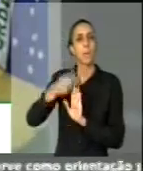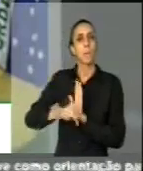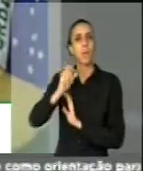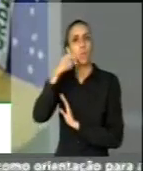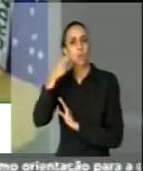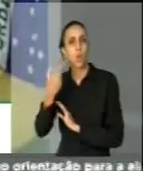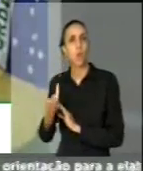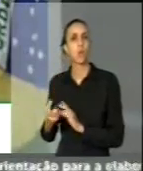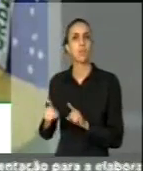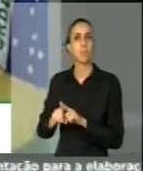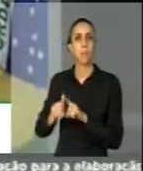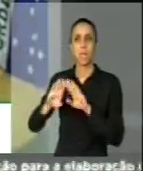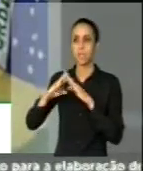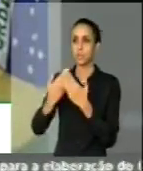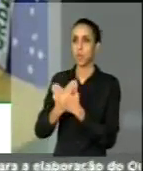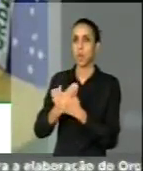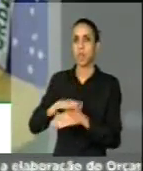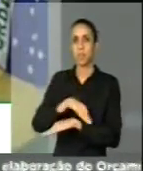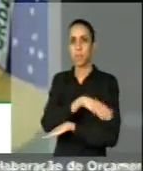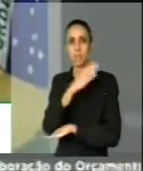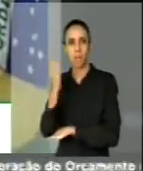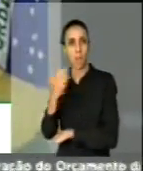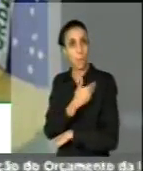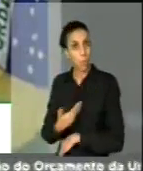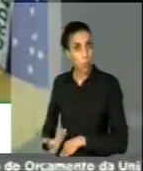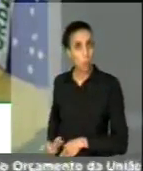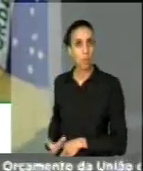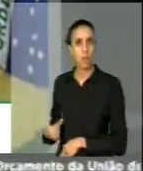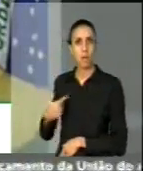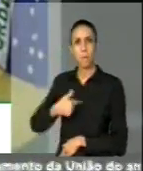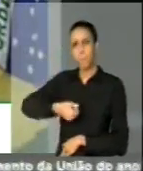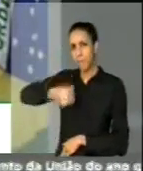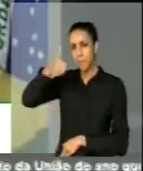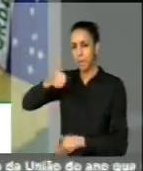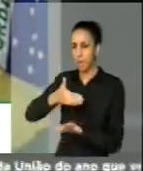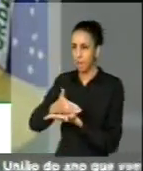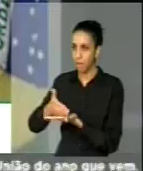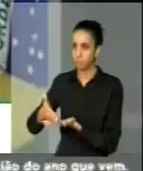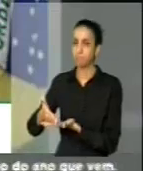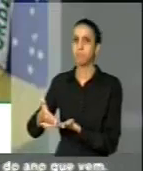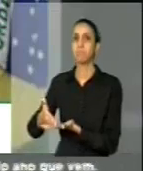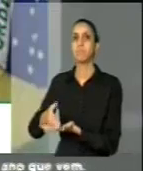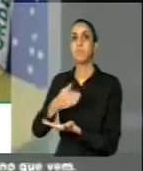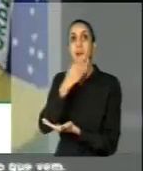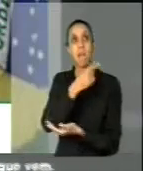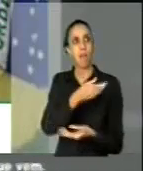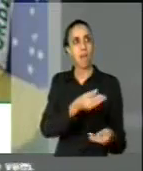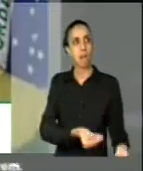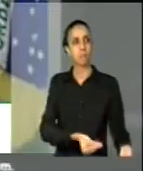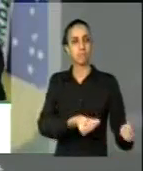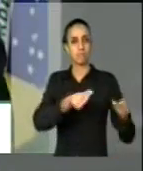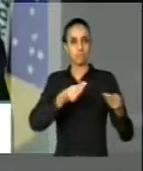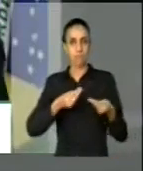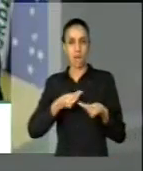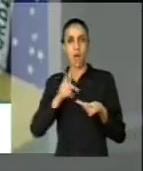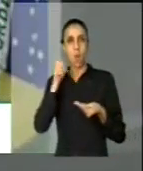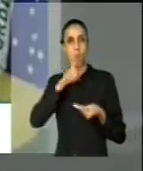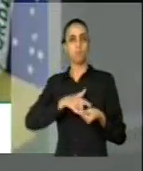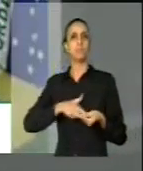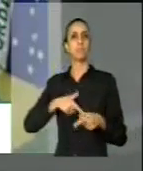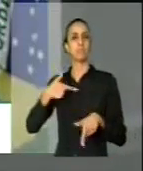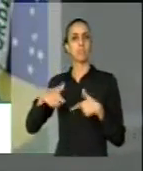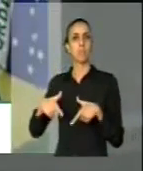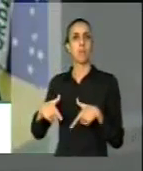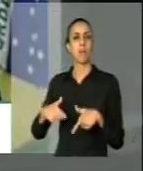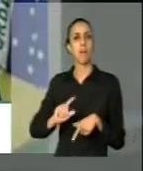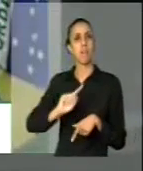pública, né? Aí ele falou, me deu essa condição de secretário, fiquei honrado. 6 meses depois ele